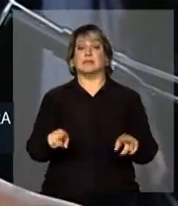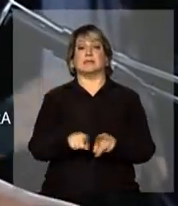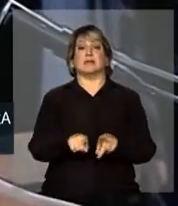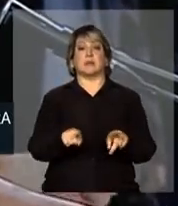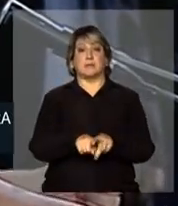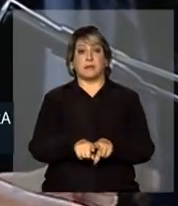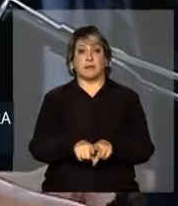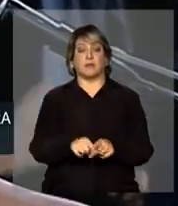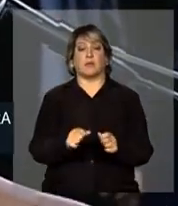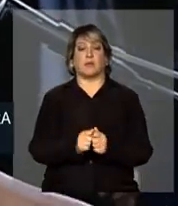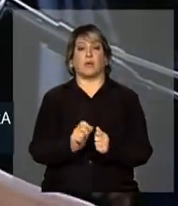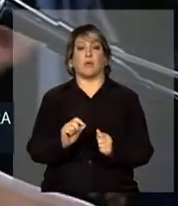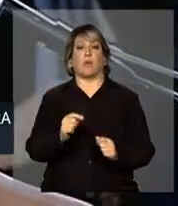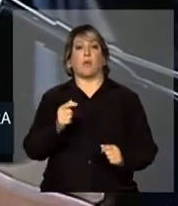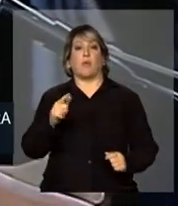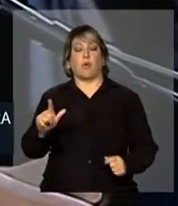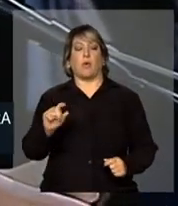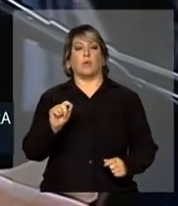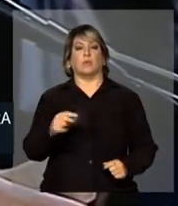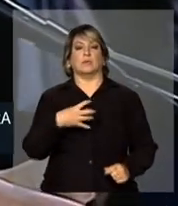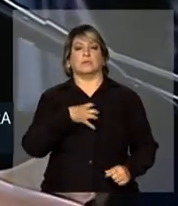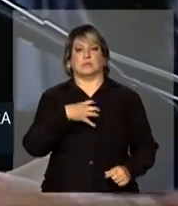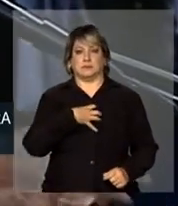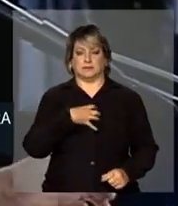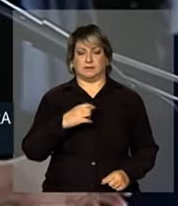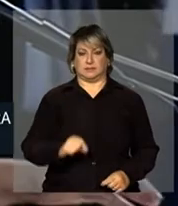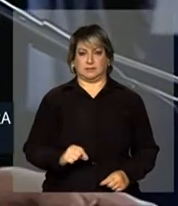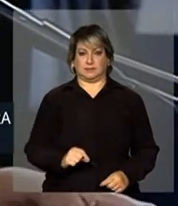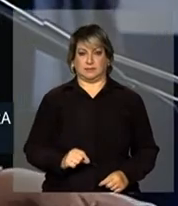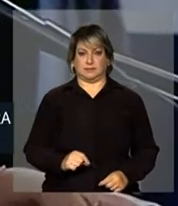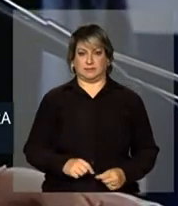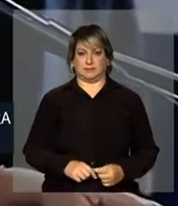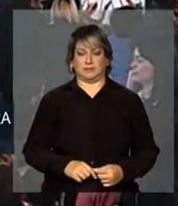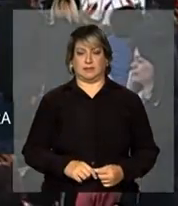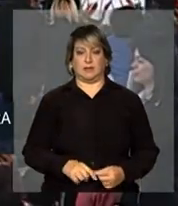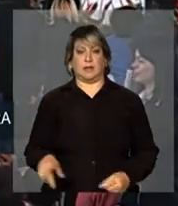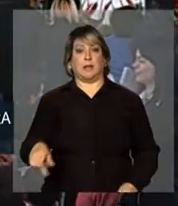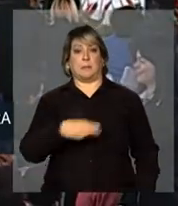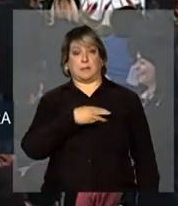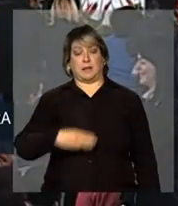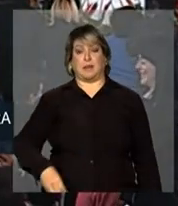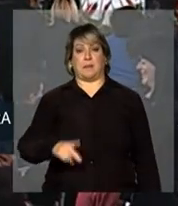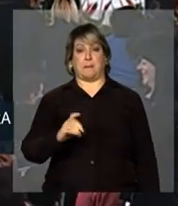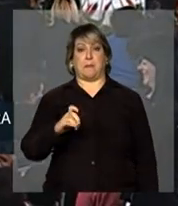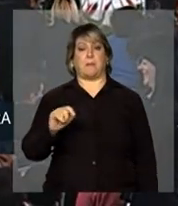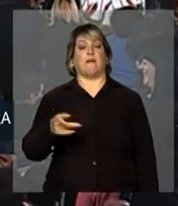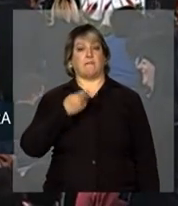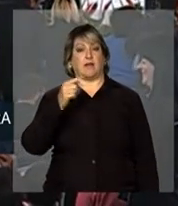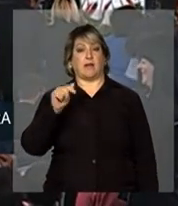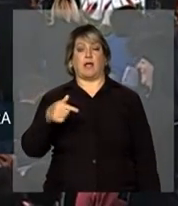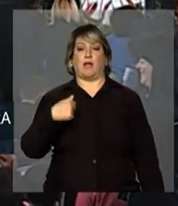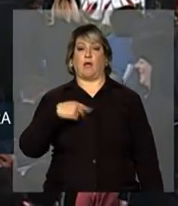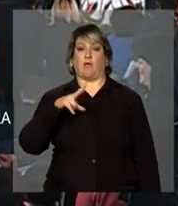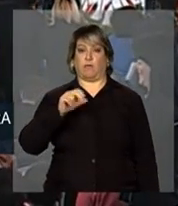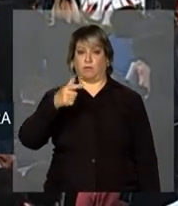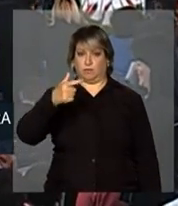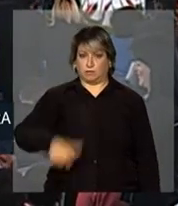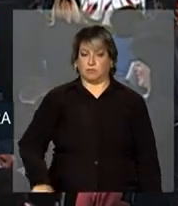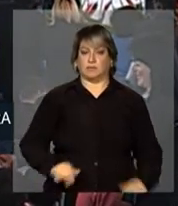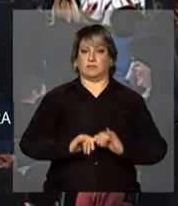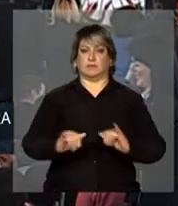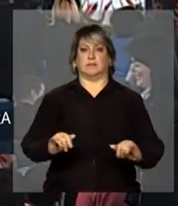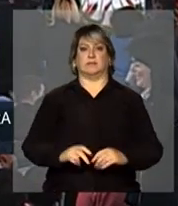com um outro sentido, que o ministro Pepe falou aqui para vocês e que eu vou